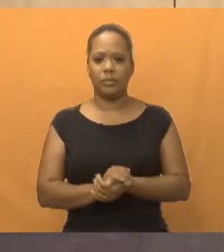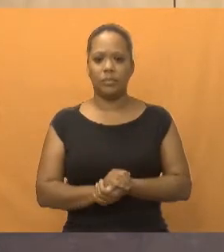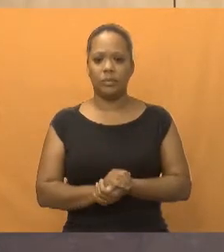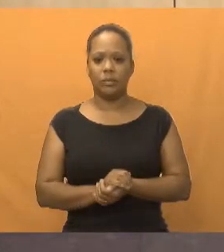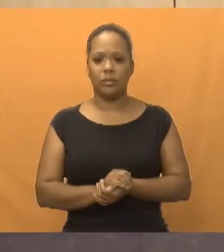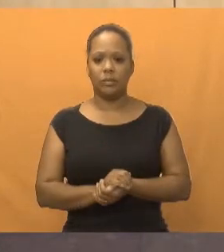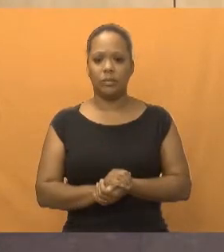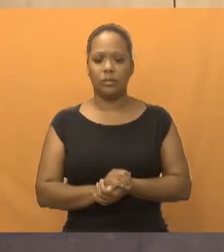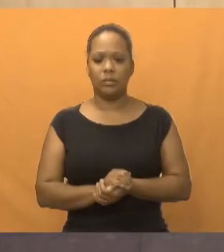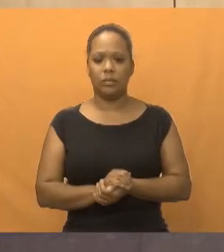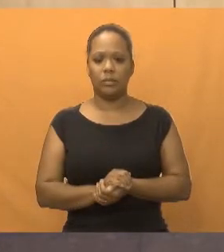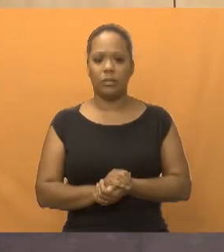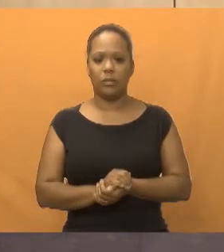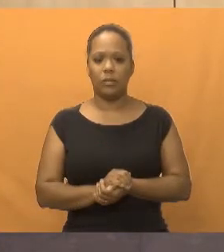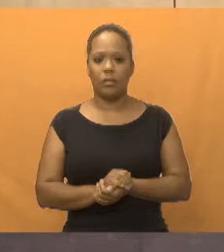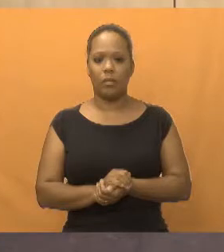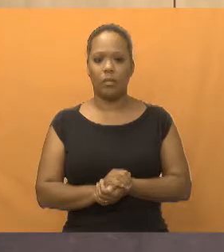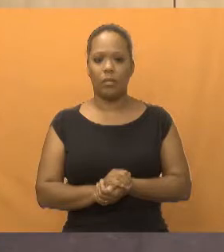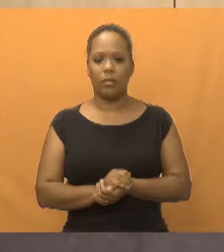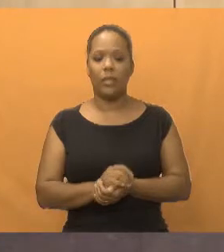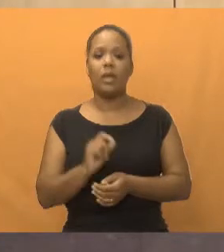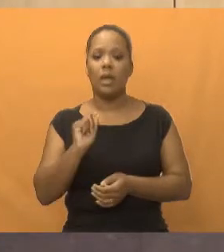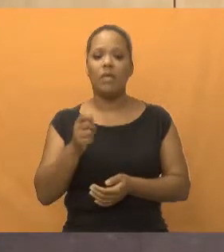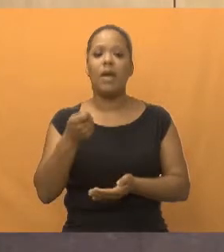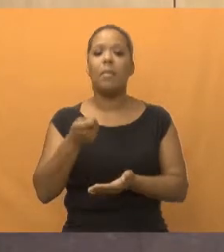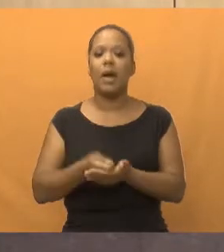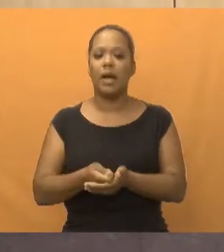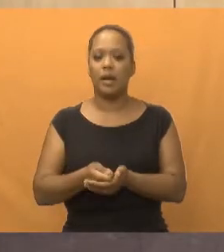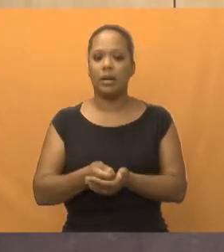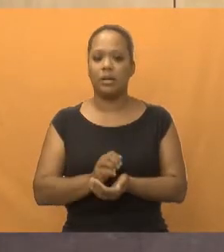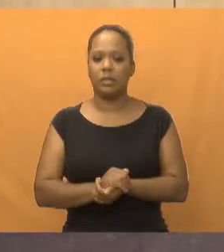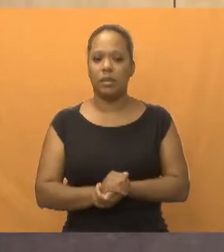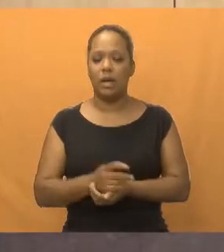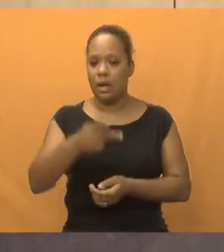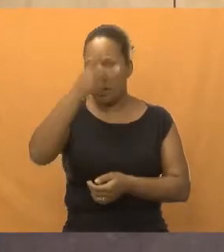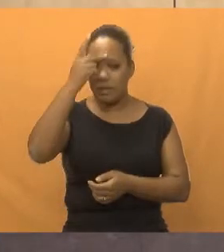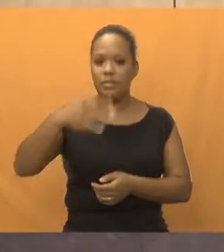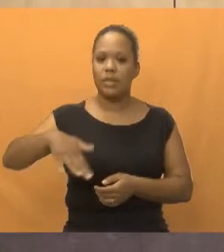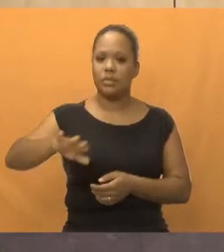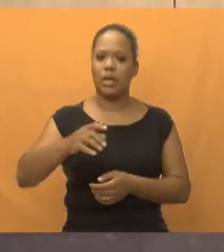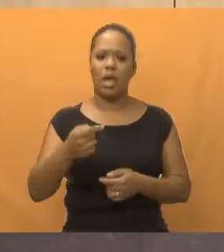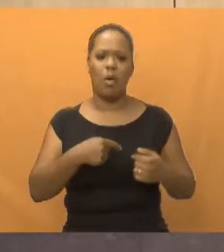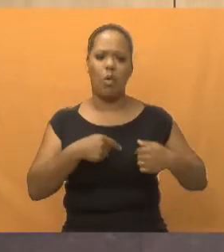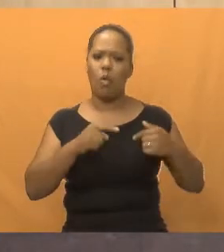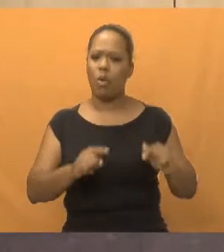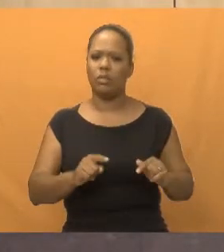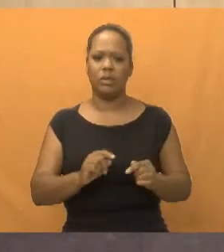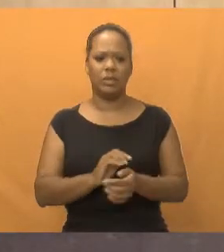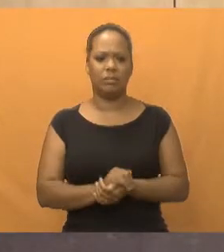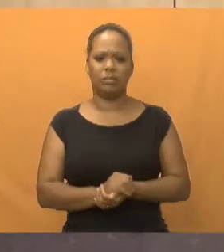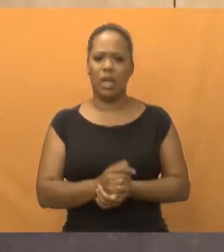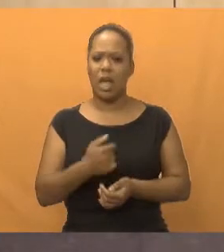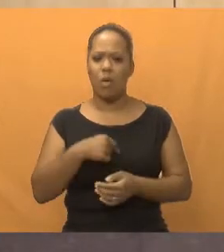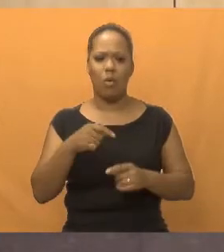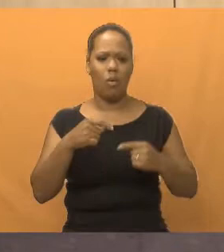caso, uma secretaria, alguém vai ter que pagar a conta. Quem vai ser? Os munícipes. Então, eu sou contrário ao projeto.